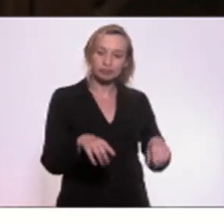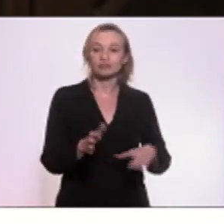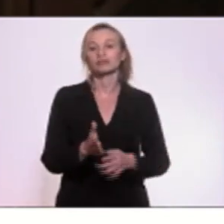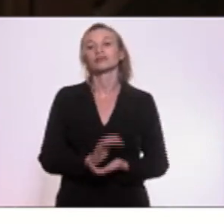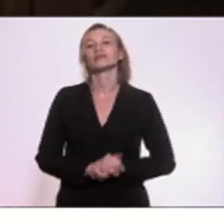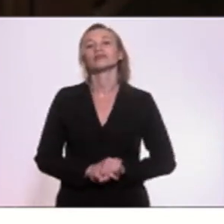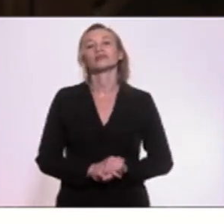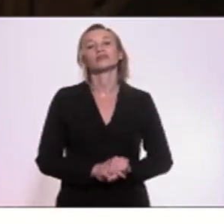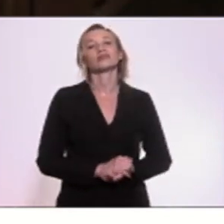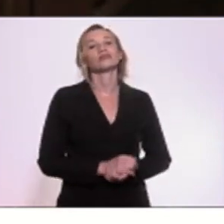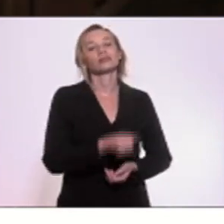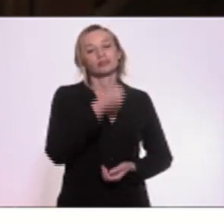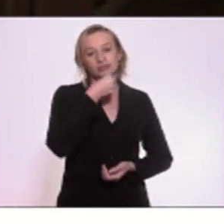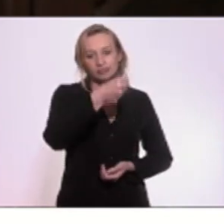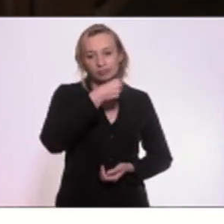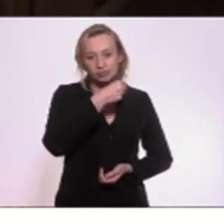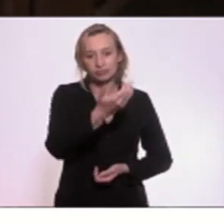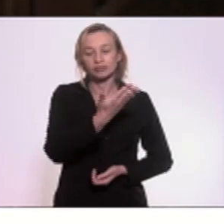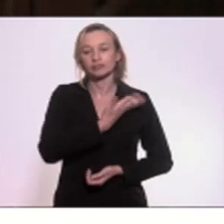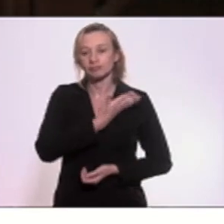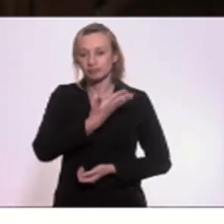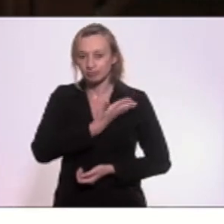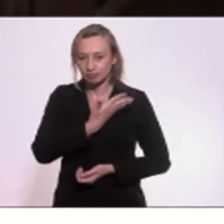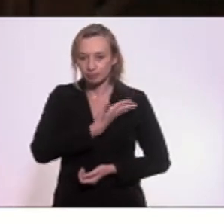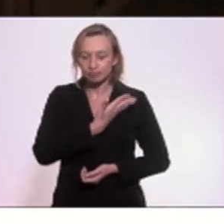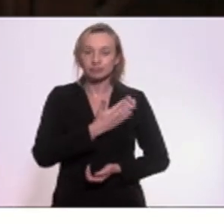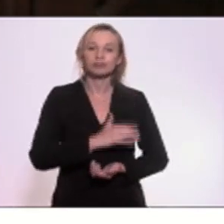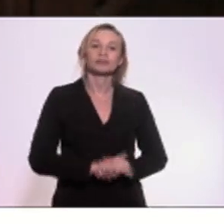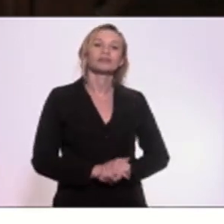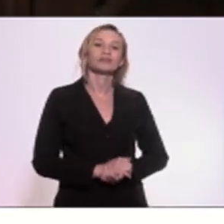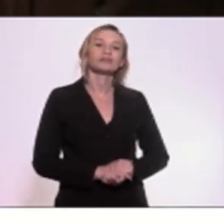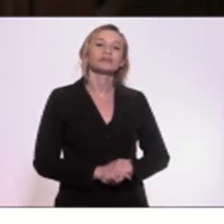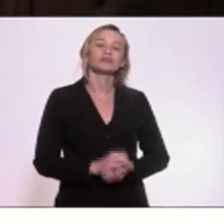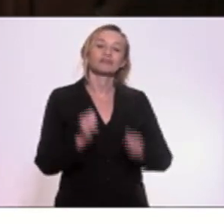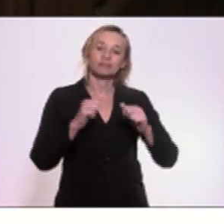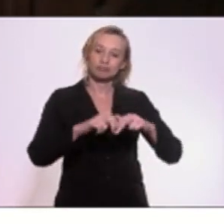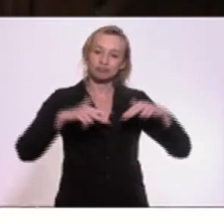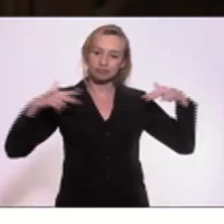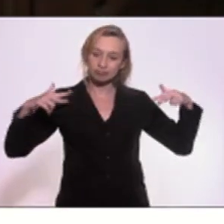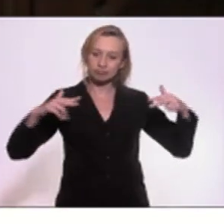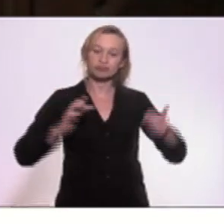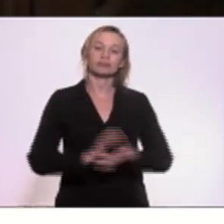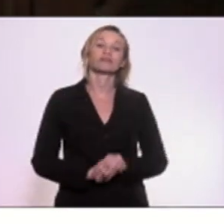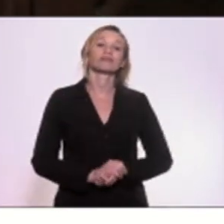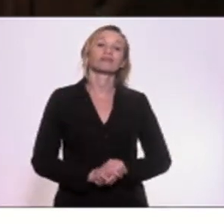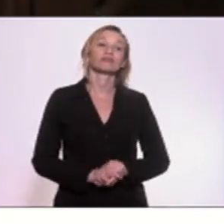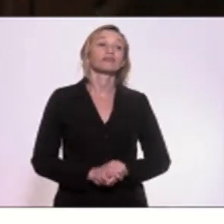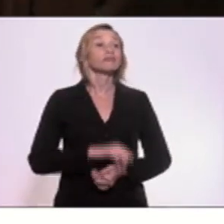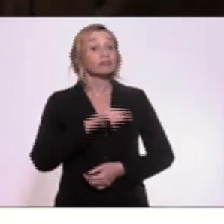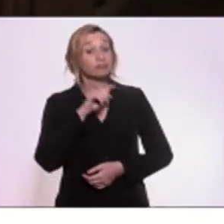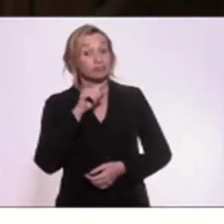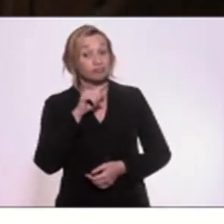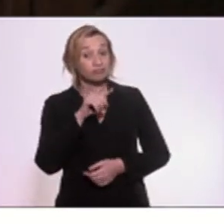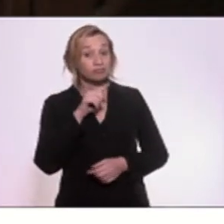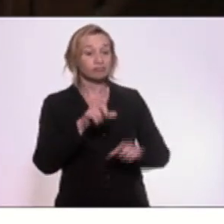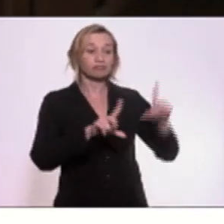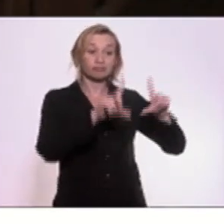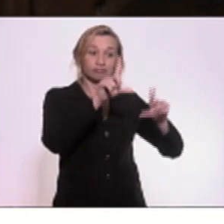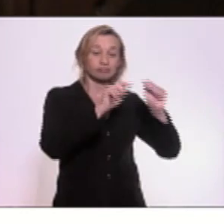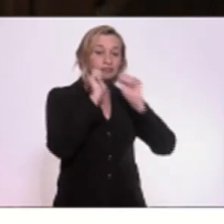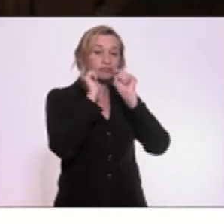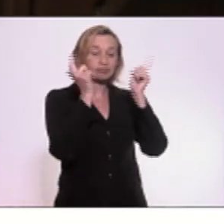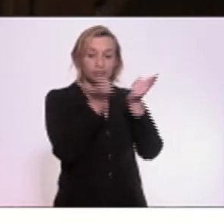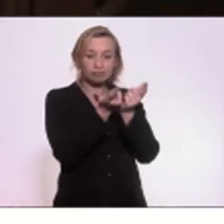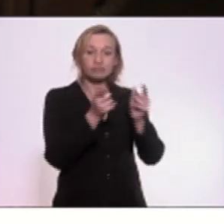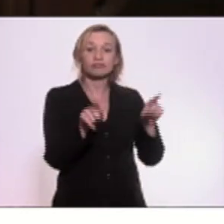imprensa, companheiros e companheiras que ocupam as dependências da galeria, aqueles que nos assistem pela TV